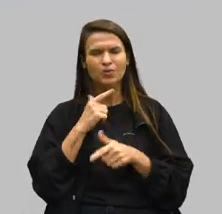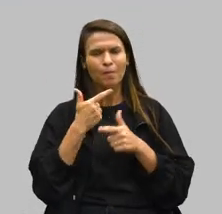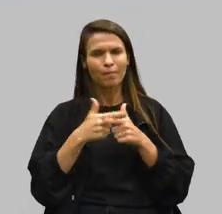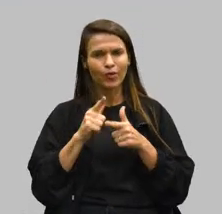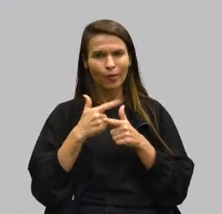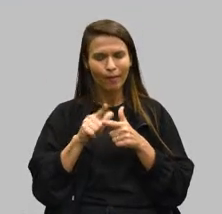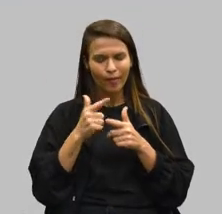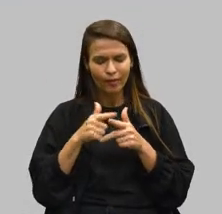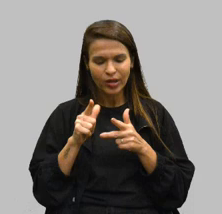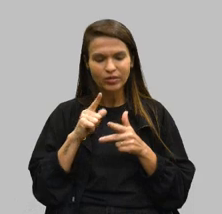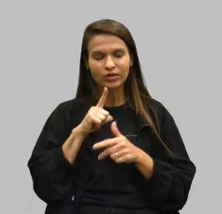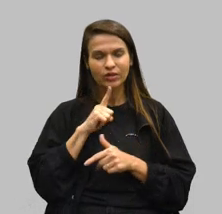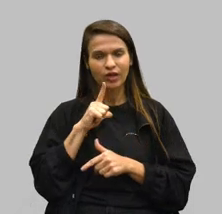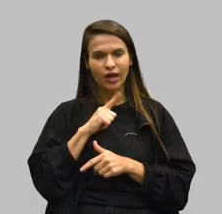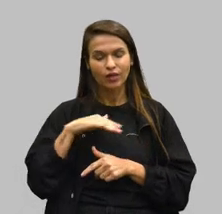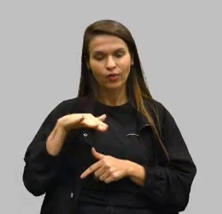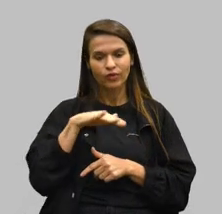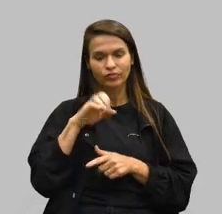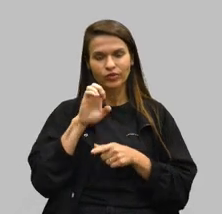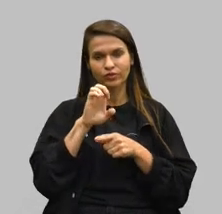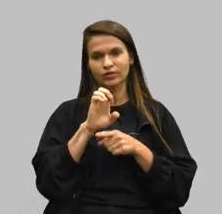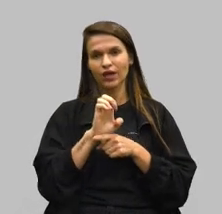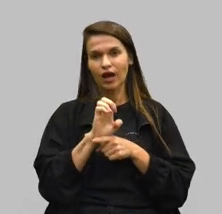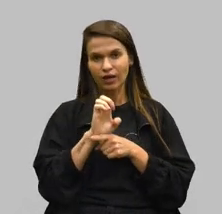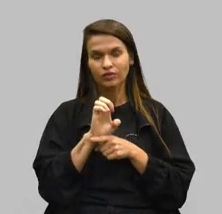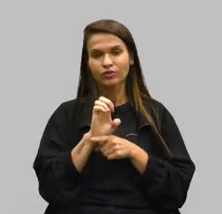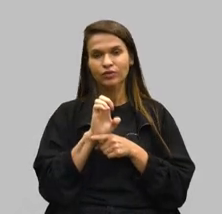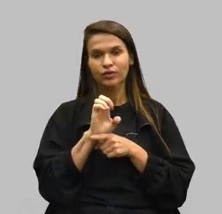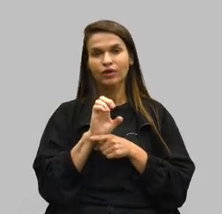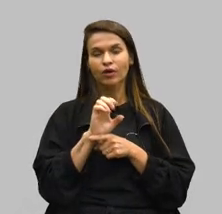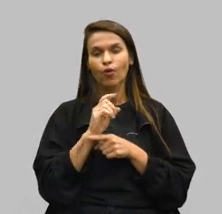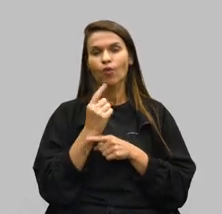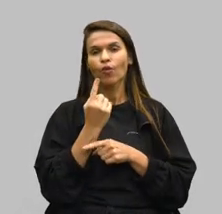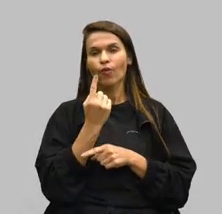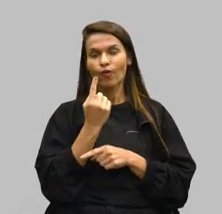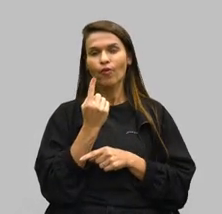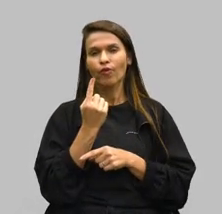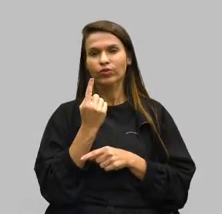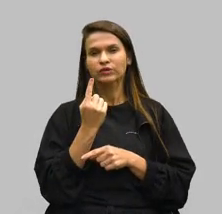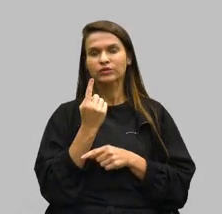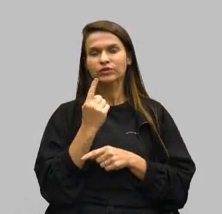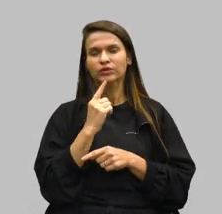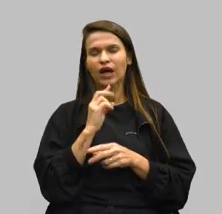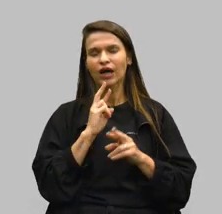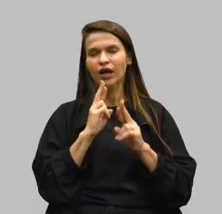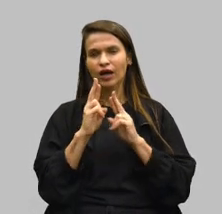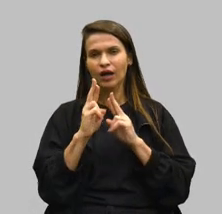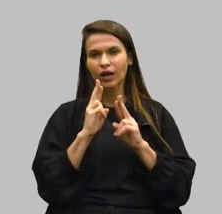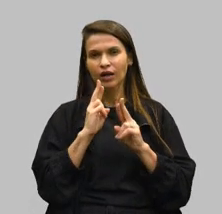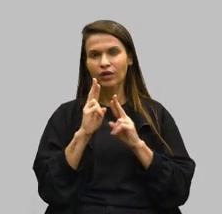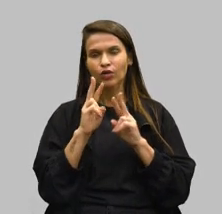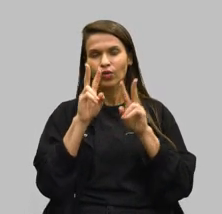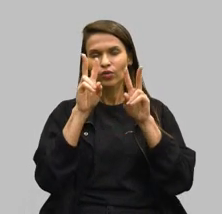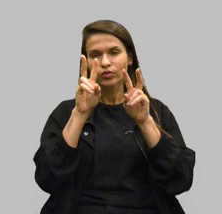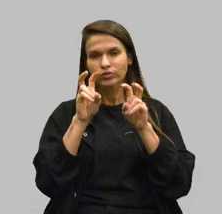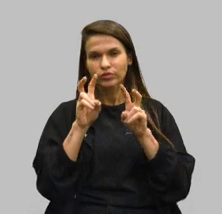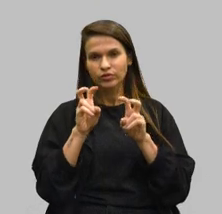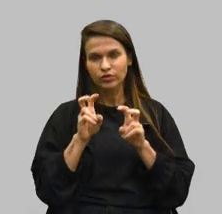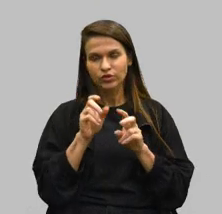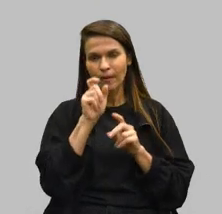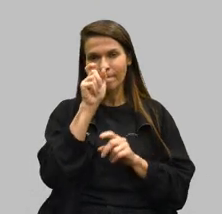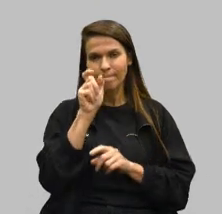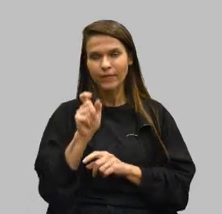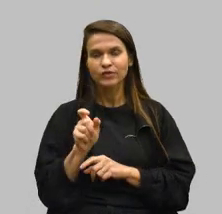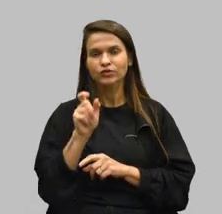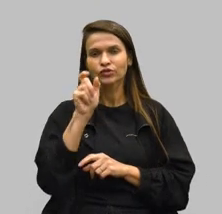que nós temos no âmbito do estado e um deles diz respeito às questões das pessoas